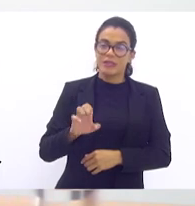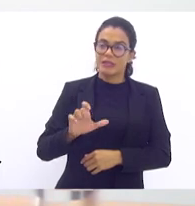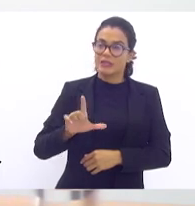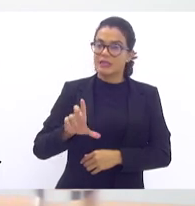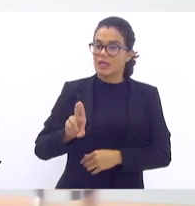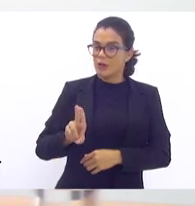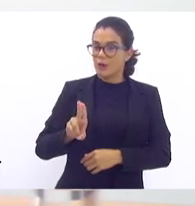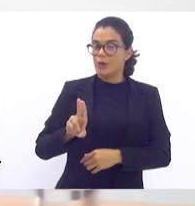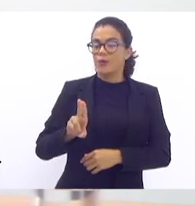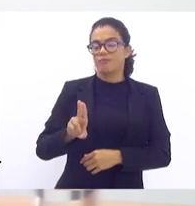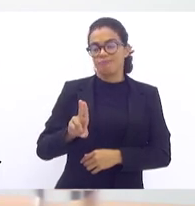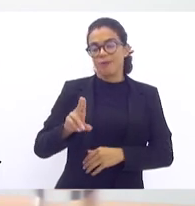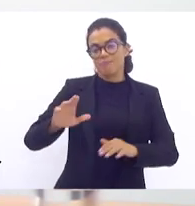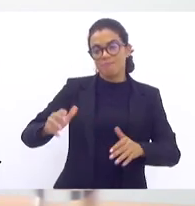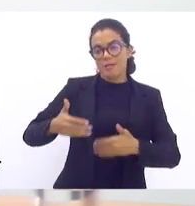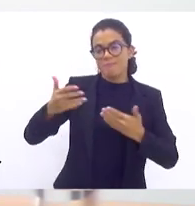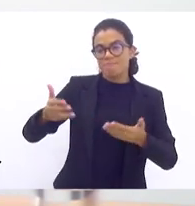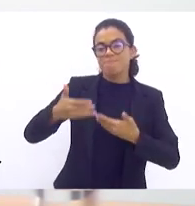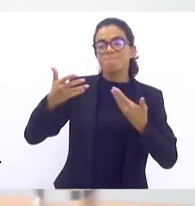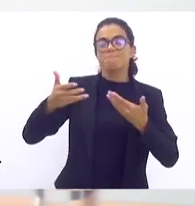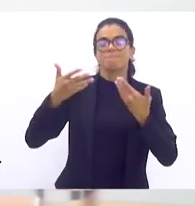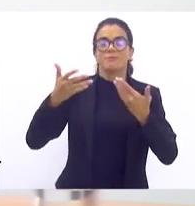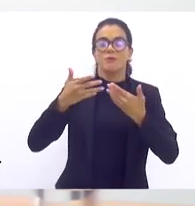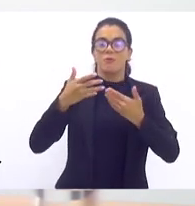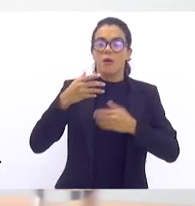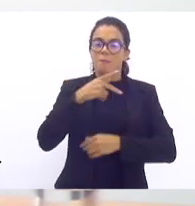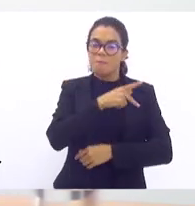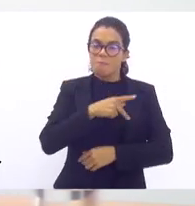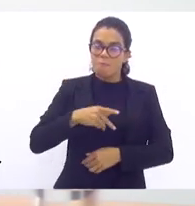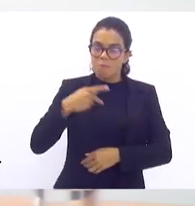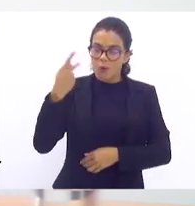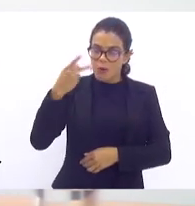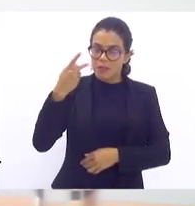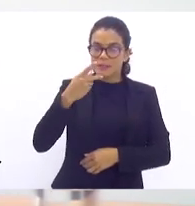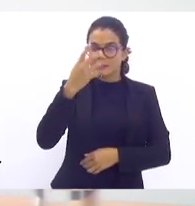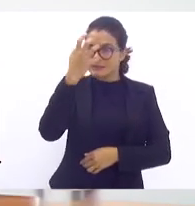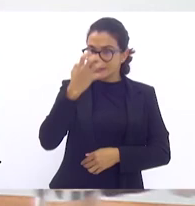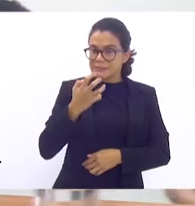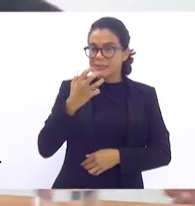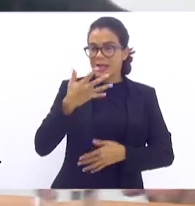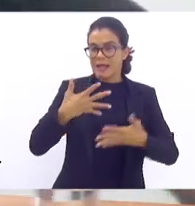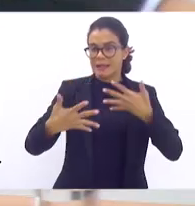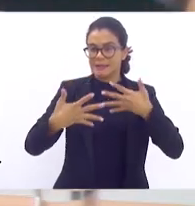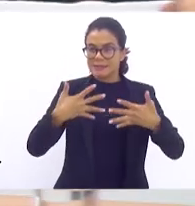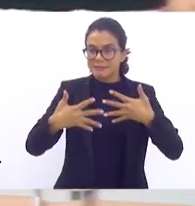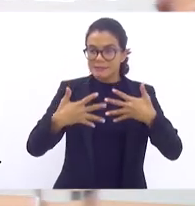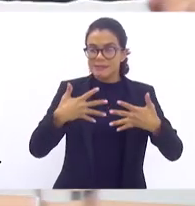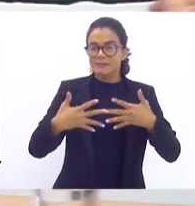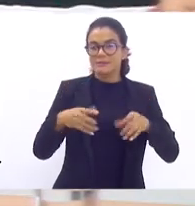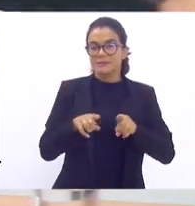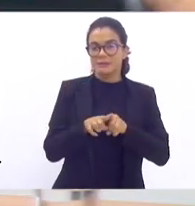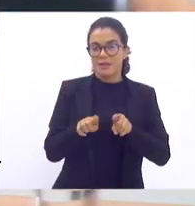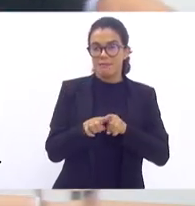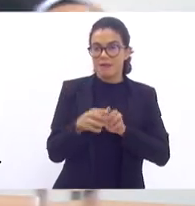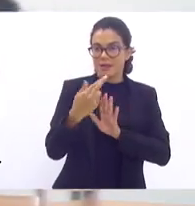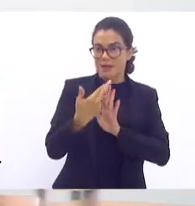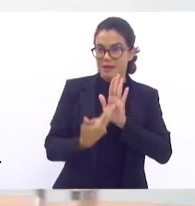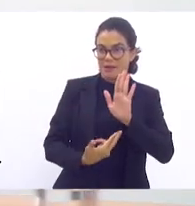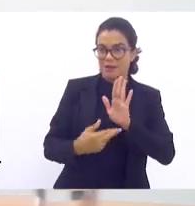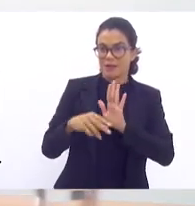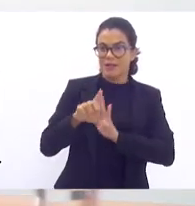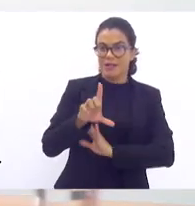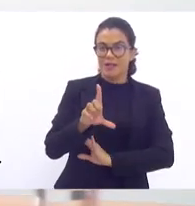fazer política de forma séria e transparente e também o meu colega relator da LDO irmão